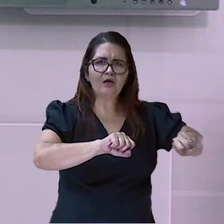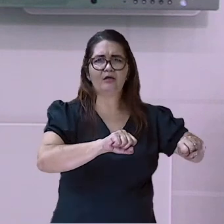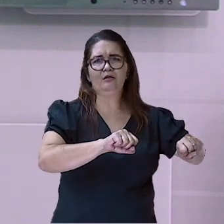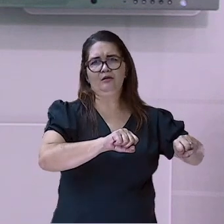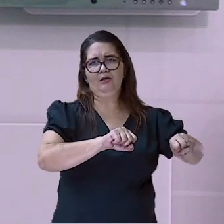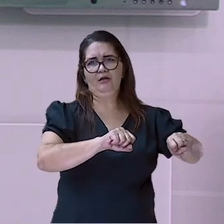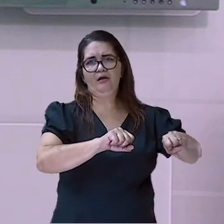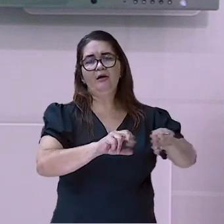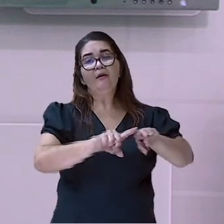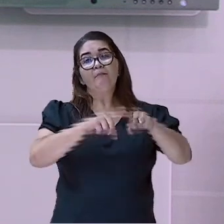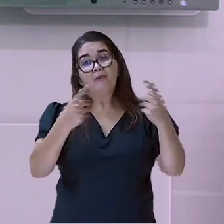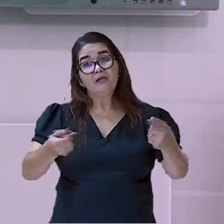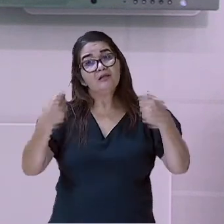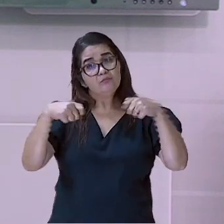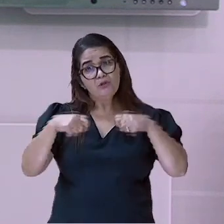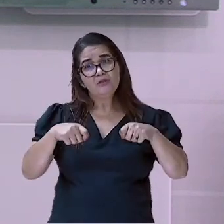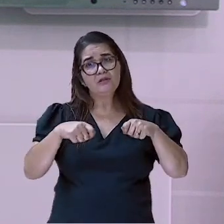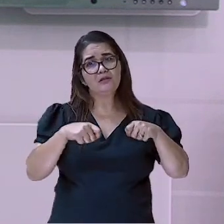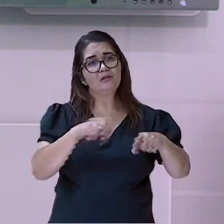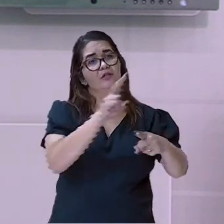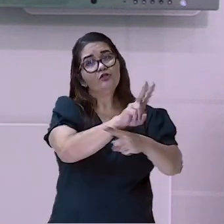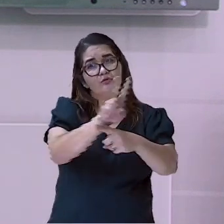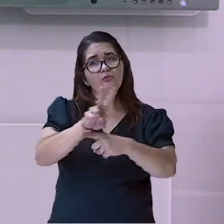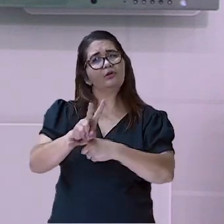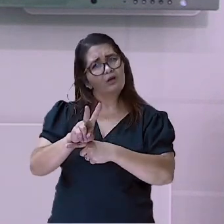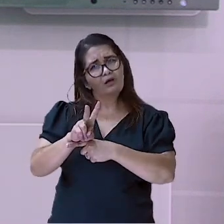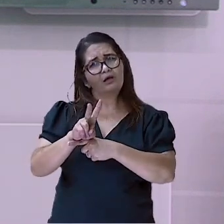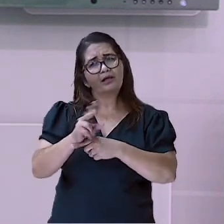gente poder usufruir sem